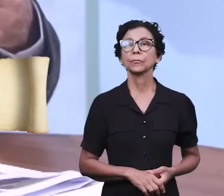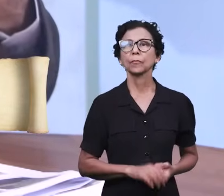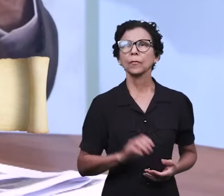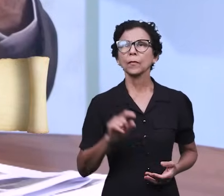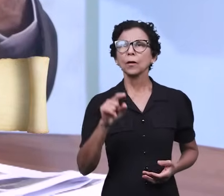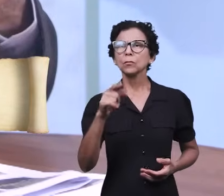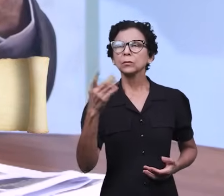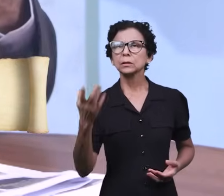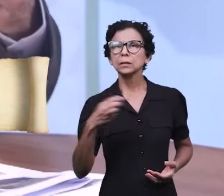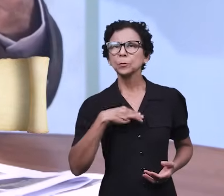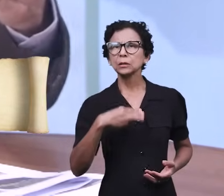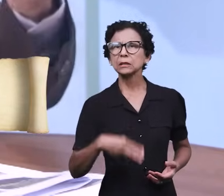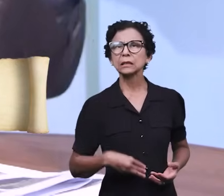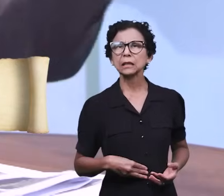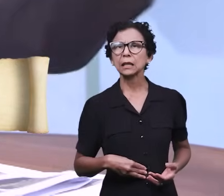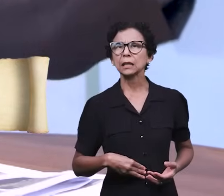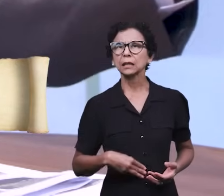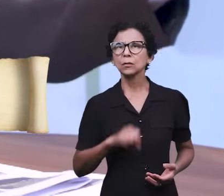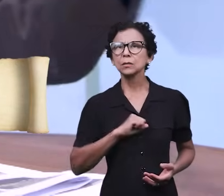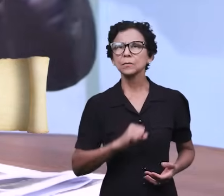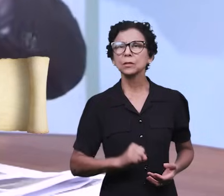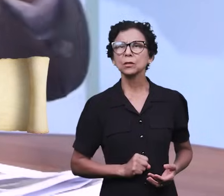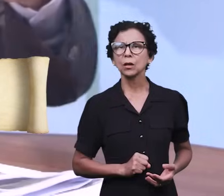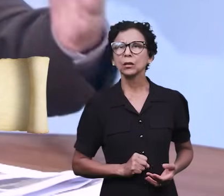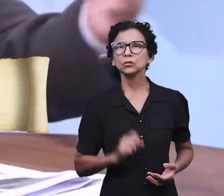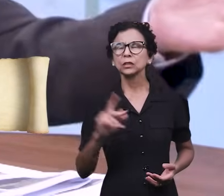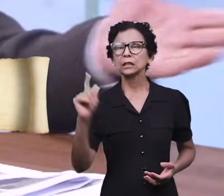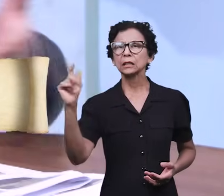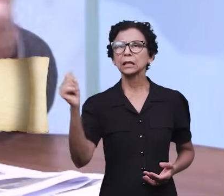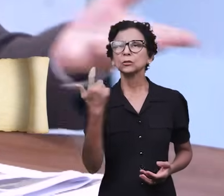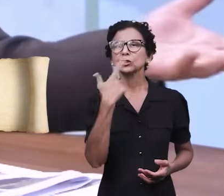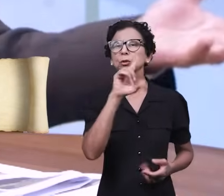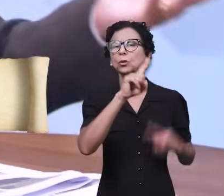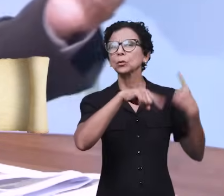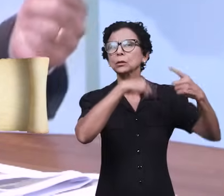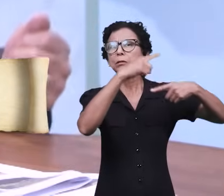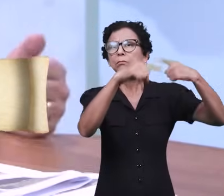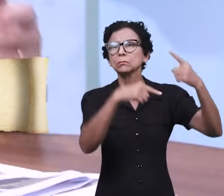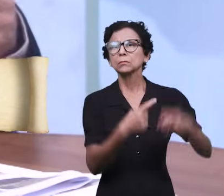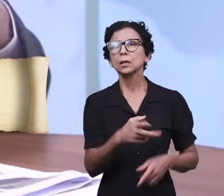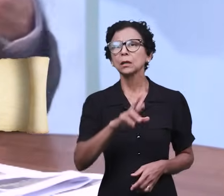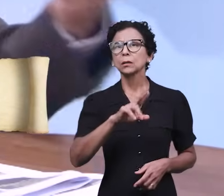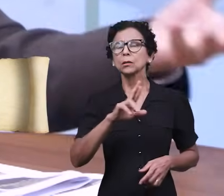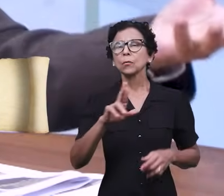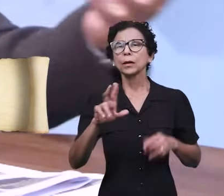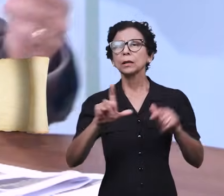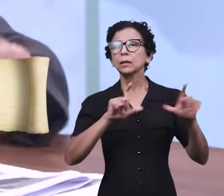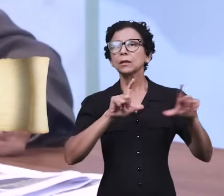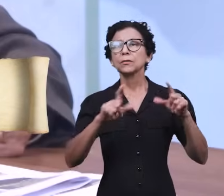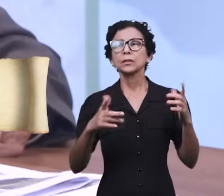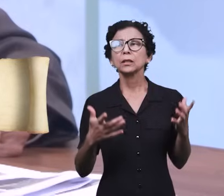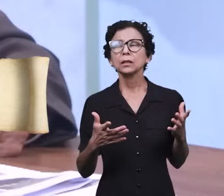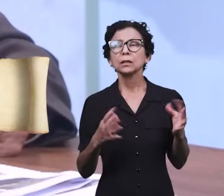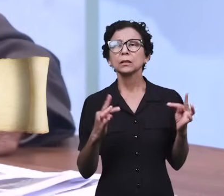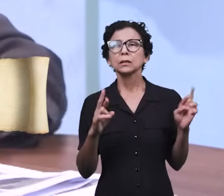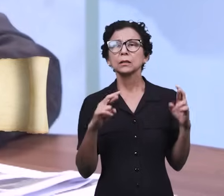tu és um sacerdote eterno de outra ordem, que não era da ordem de Arão, que não era da ordem de